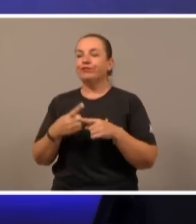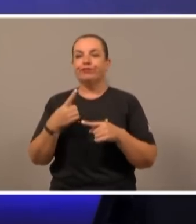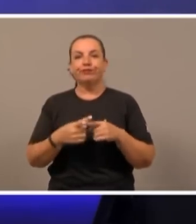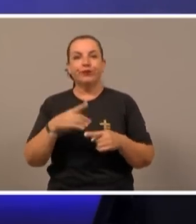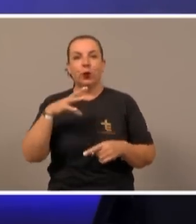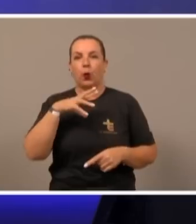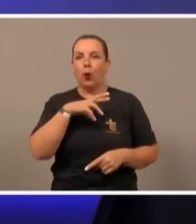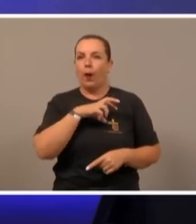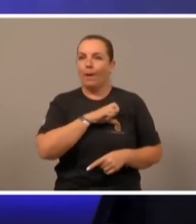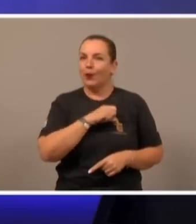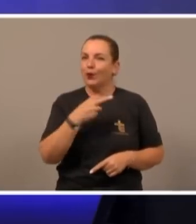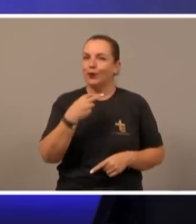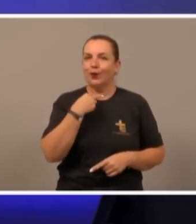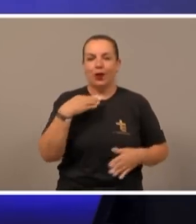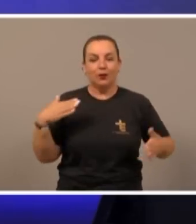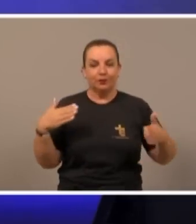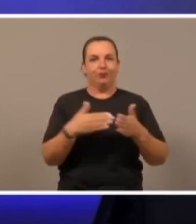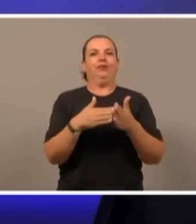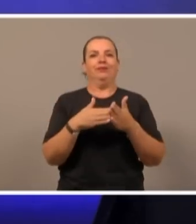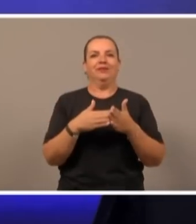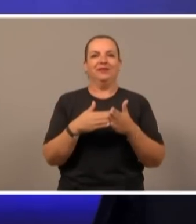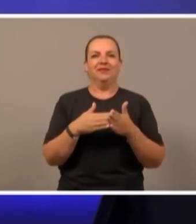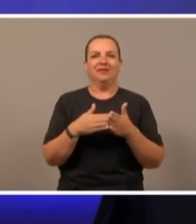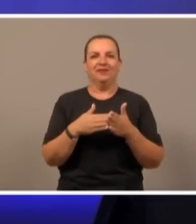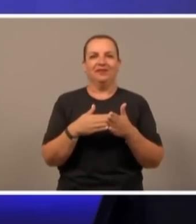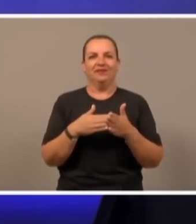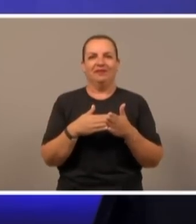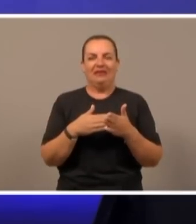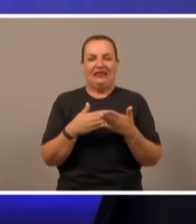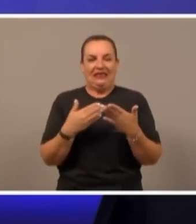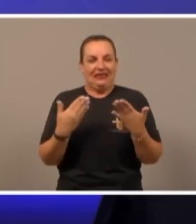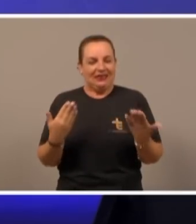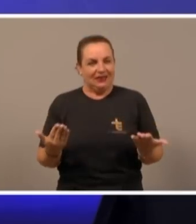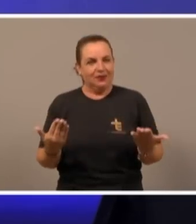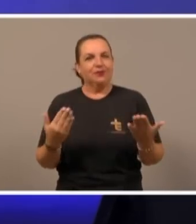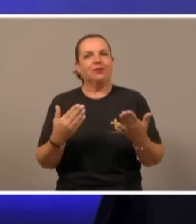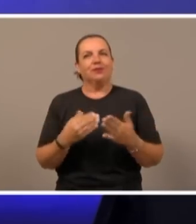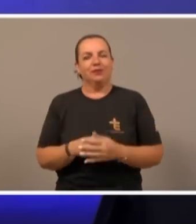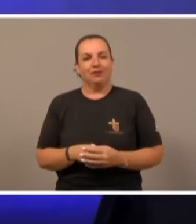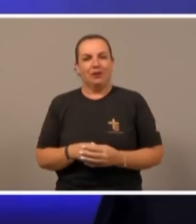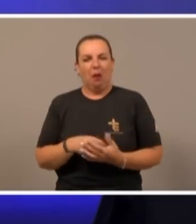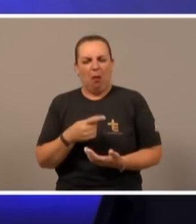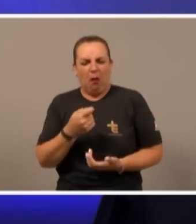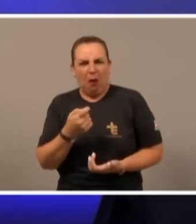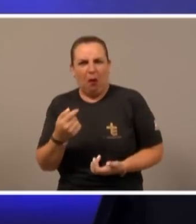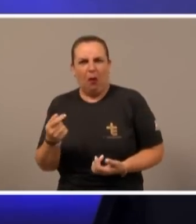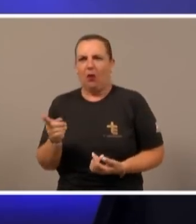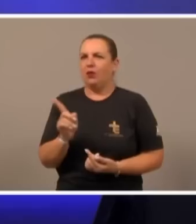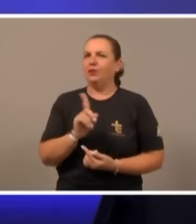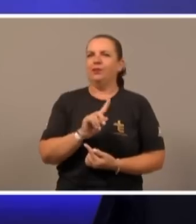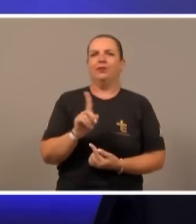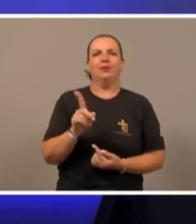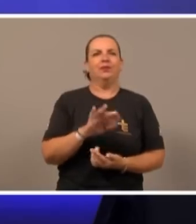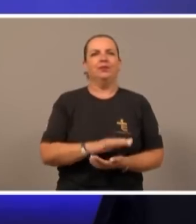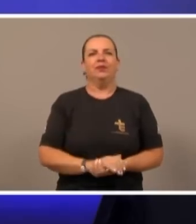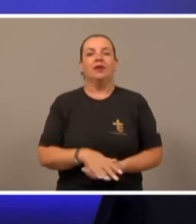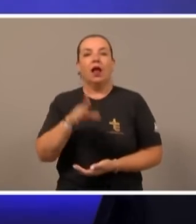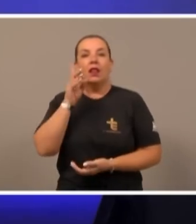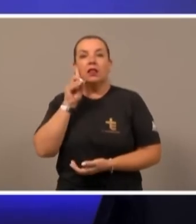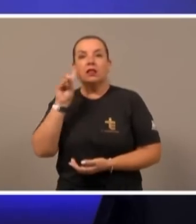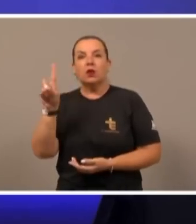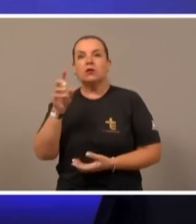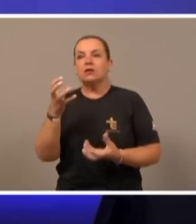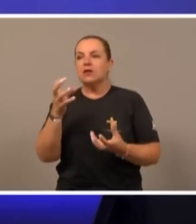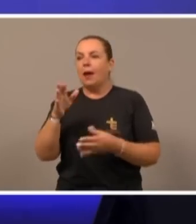ser limitado ao indispensável mínimo. Deus quer o teu